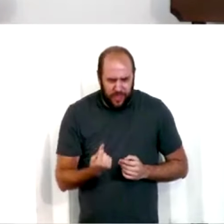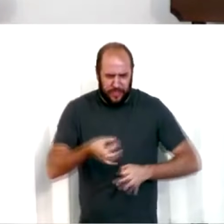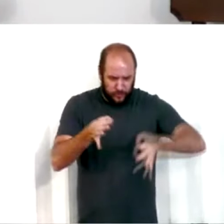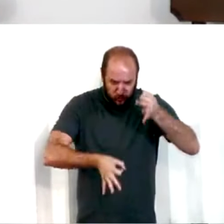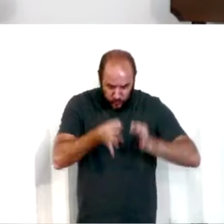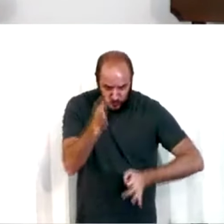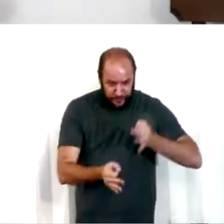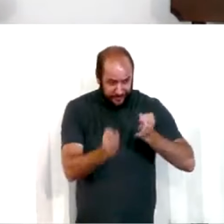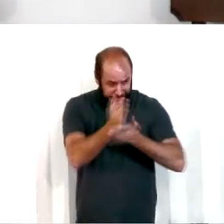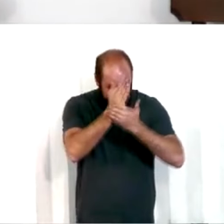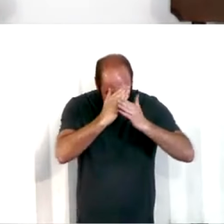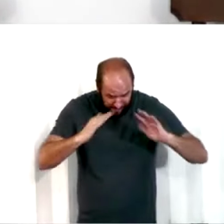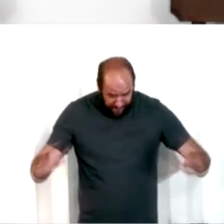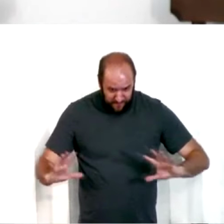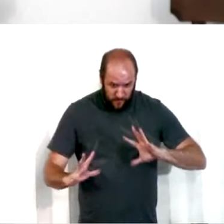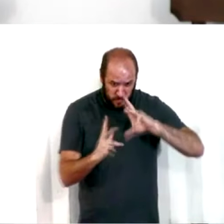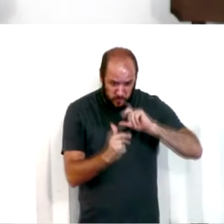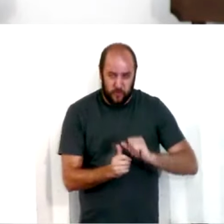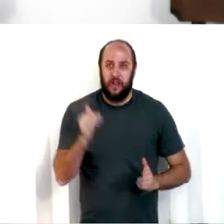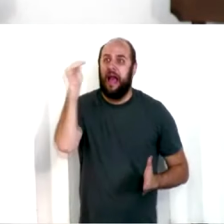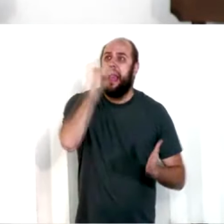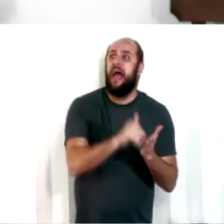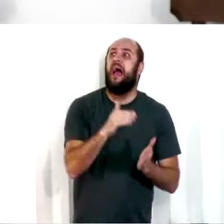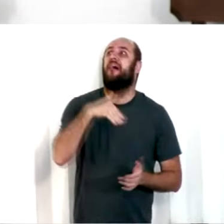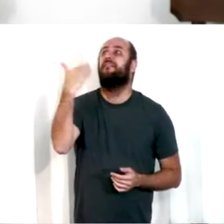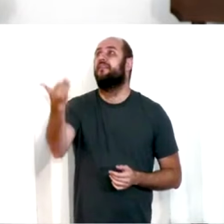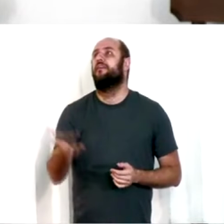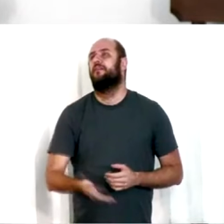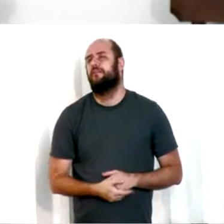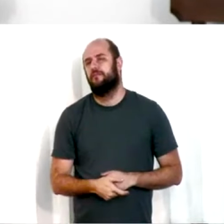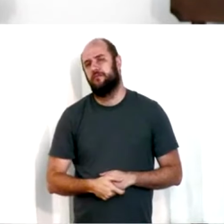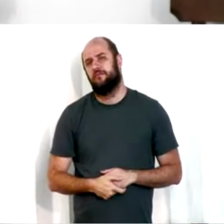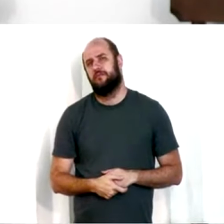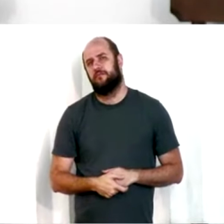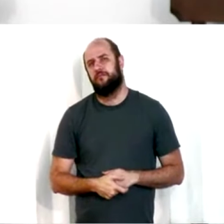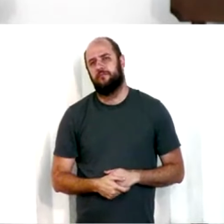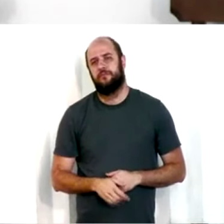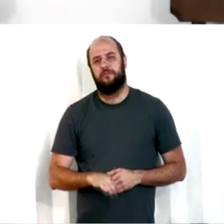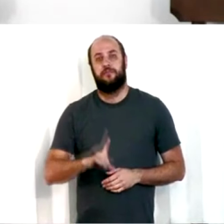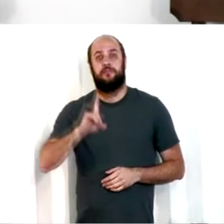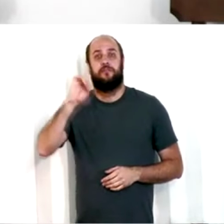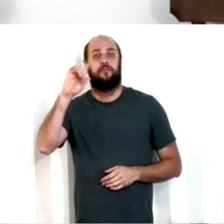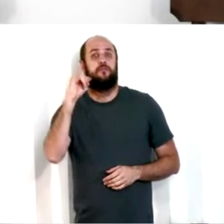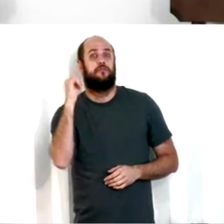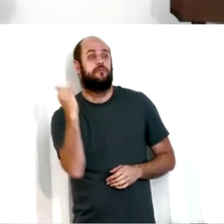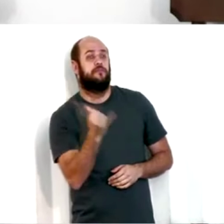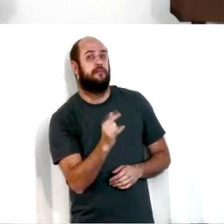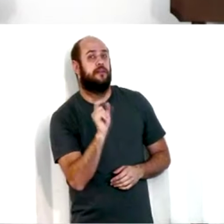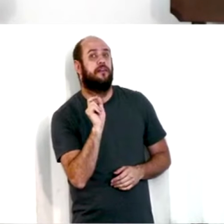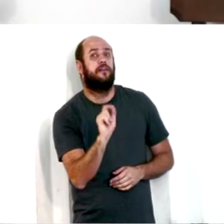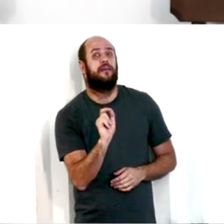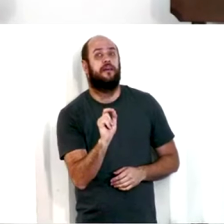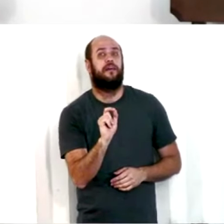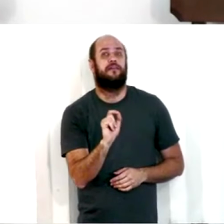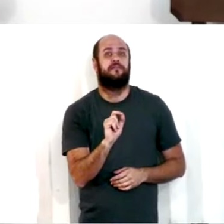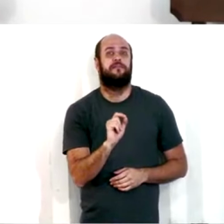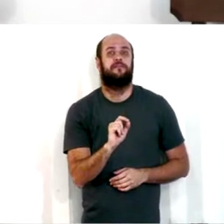justiça sobre toda a terra? Até quando, Senhor? Você sabe qual foi a resposta divina para o clamor dos